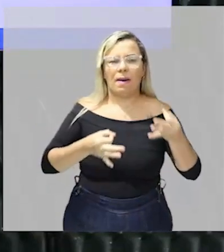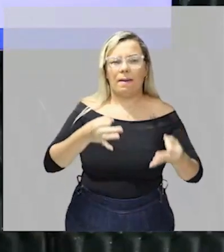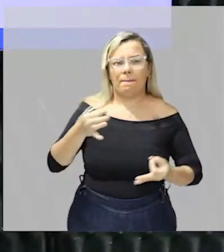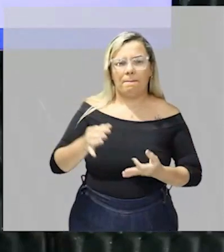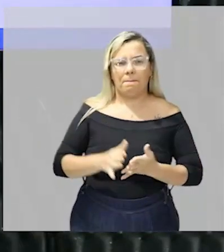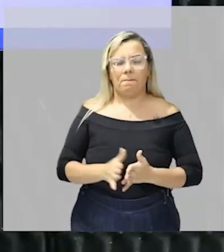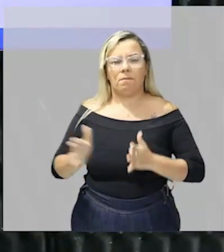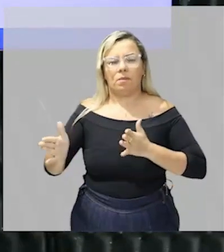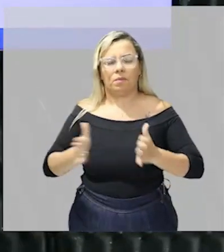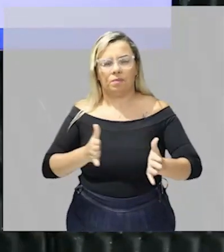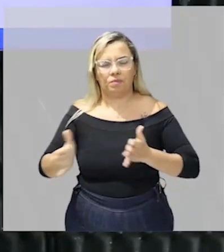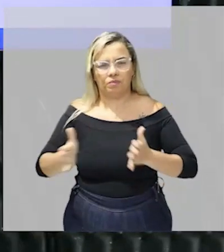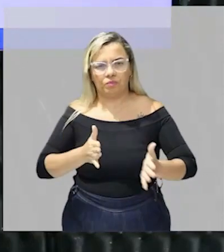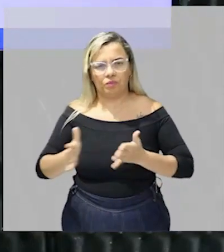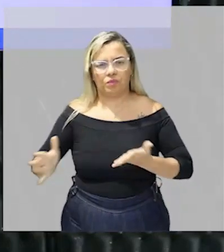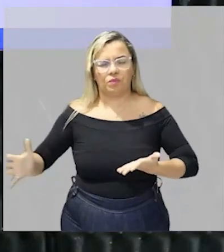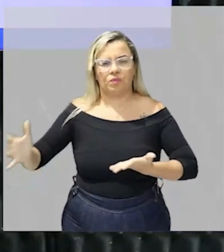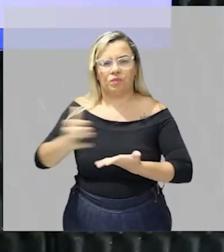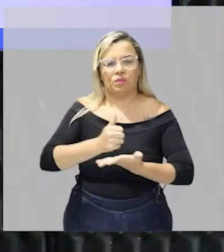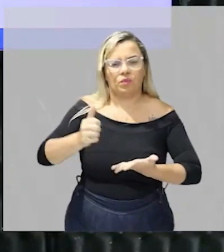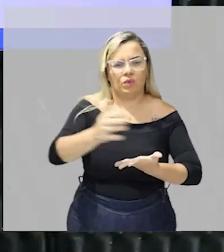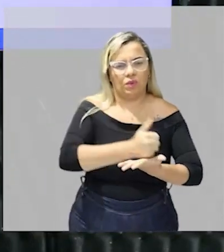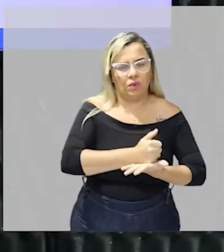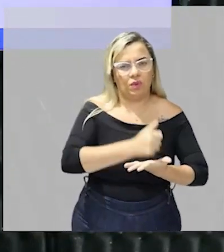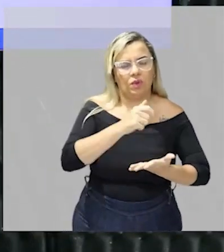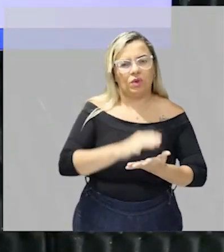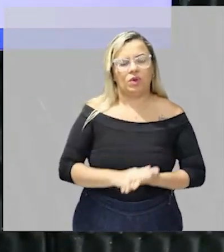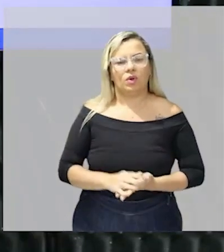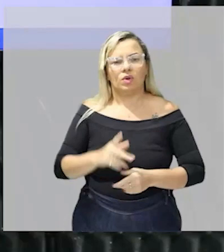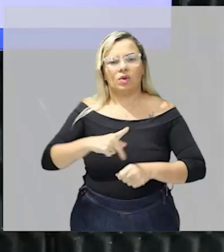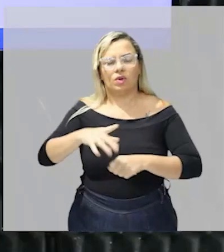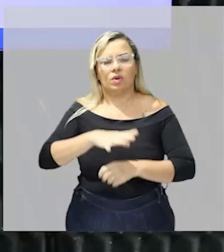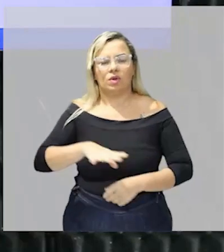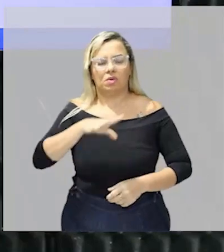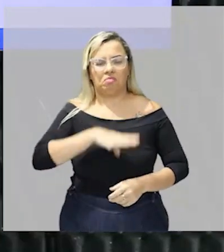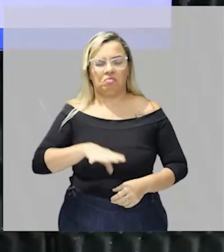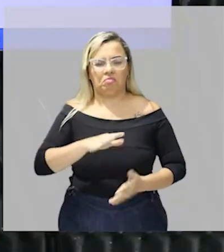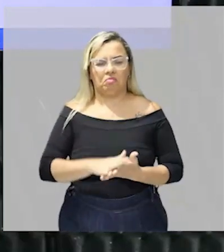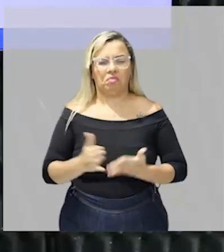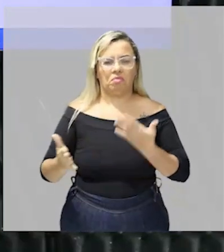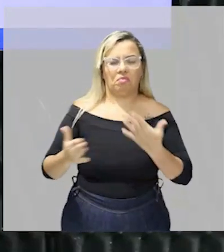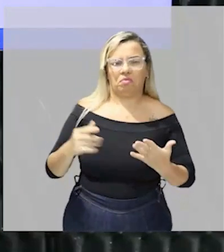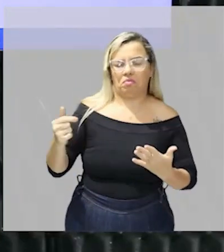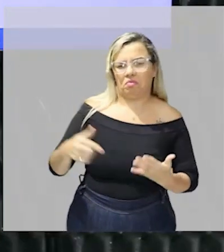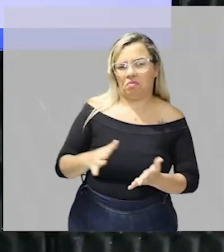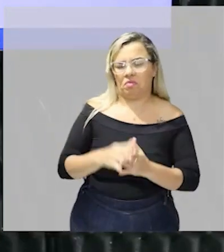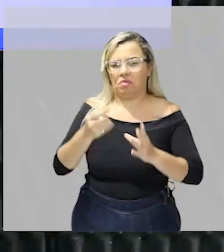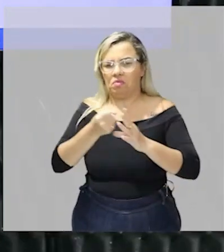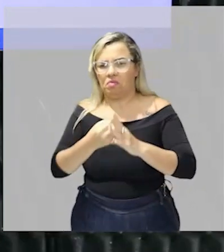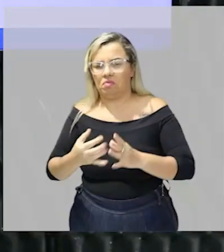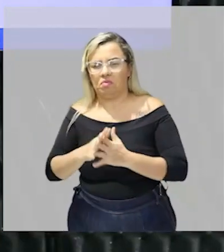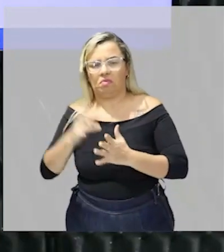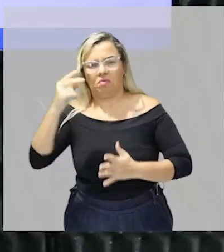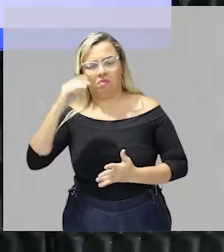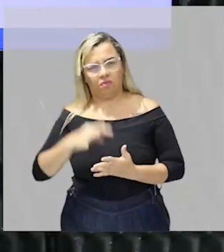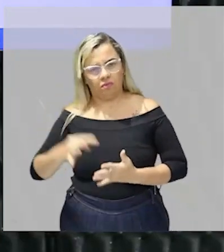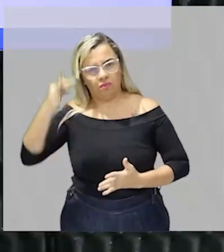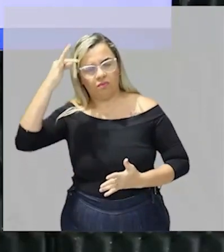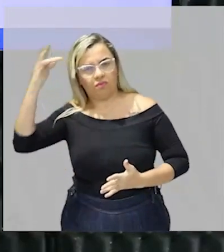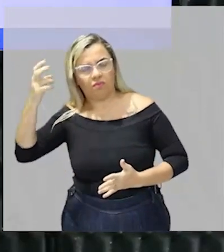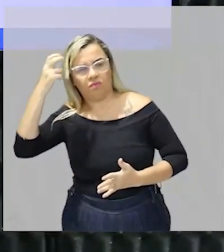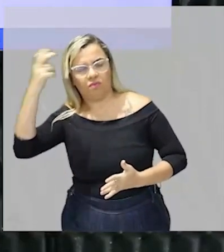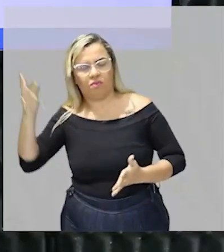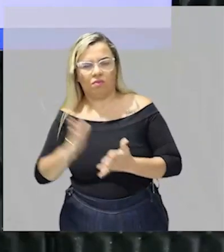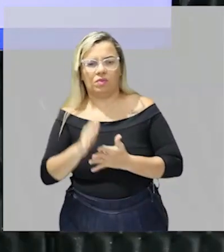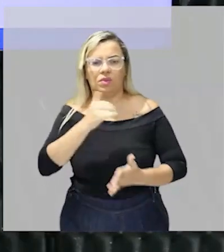da época dos conquistadores, dos colonizadores europeus, do que das crônicas com concepções teóricas, intelectuais,